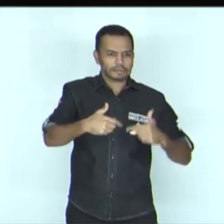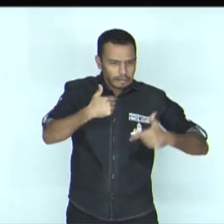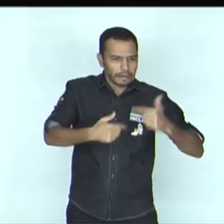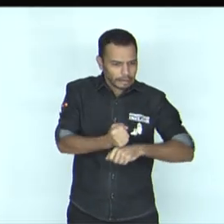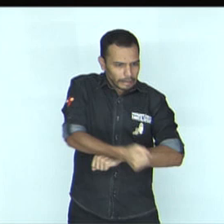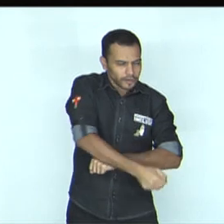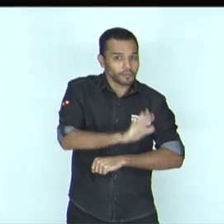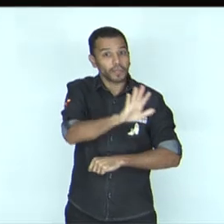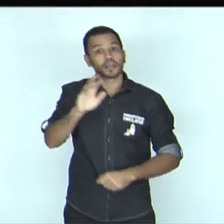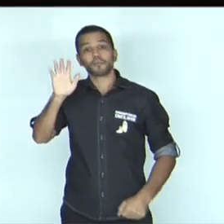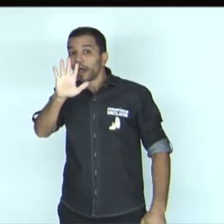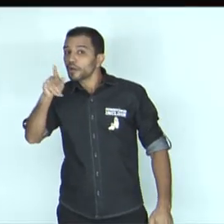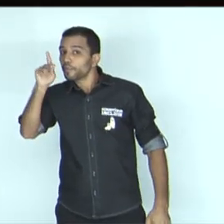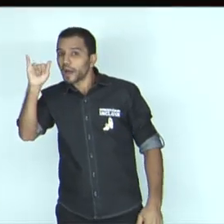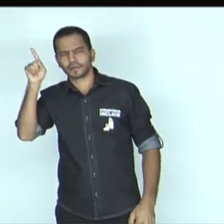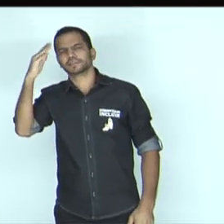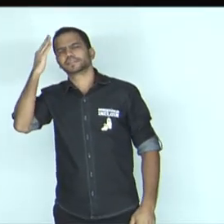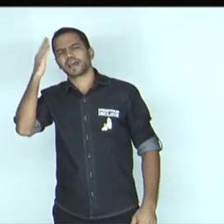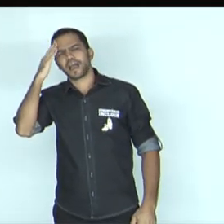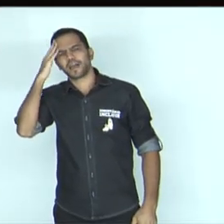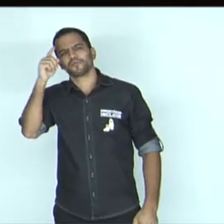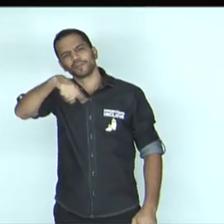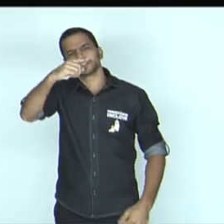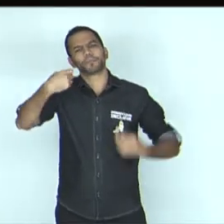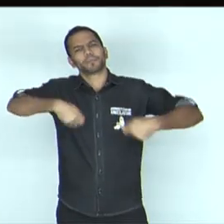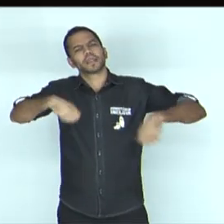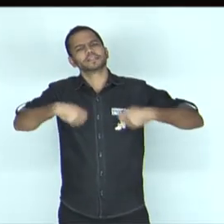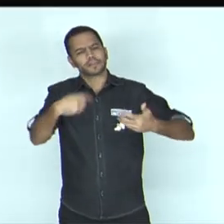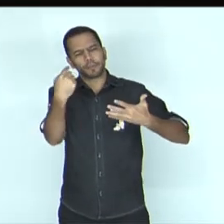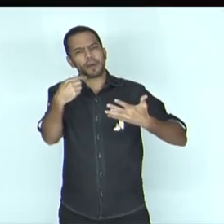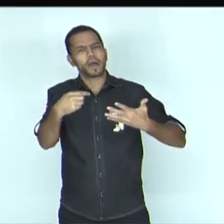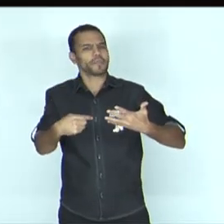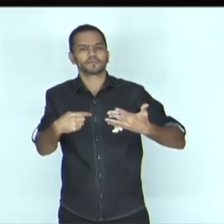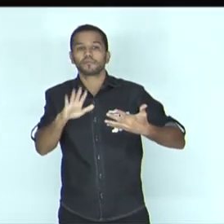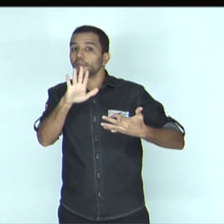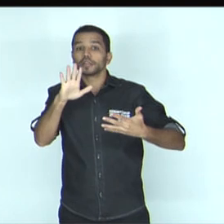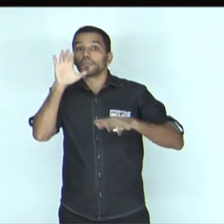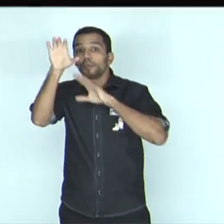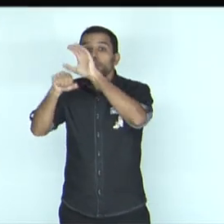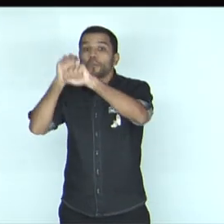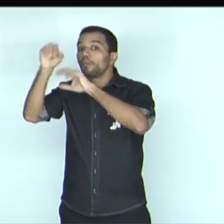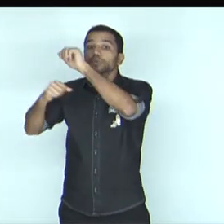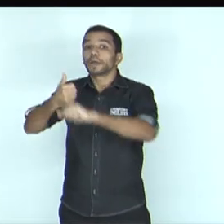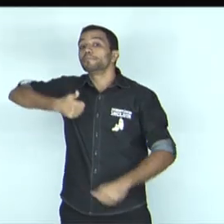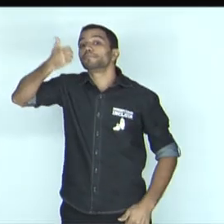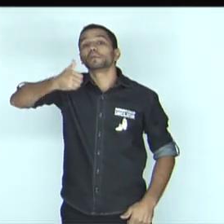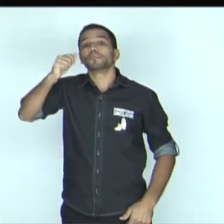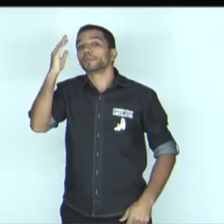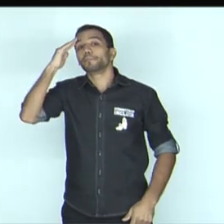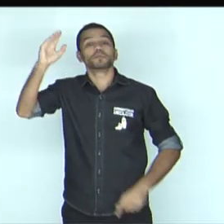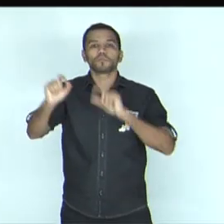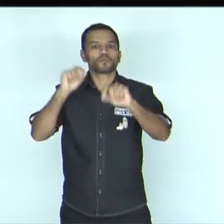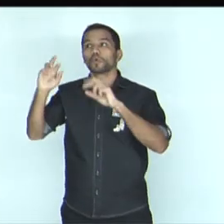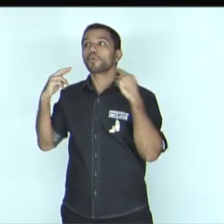sabe que vocês precisam delas. Busquem, pois, em primeiro lugar, o reino de Deus